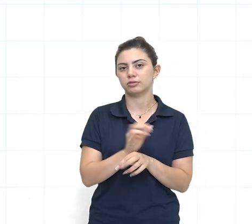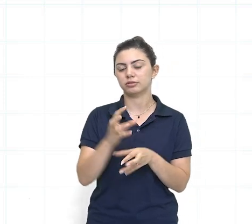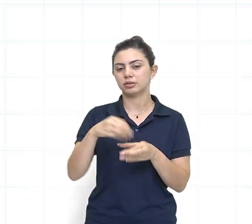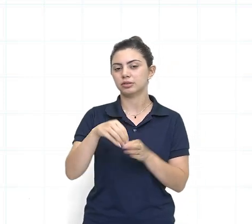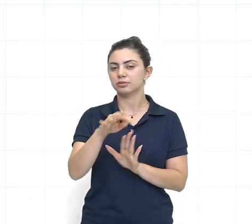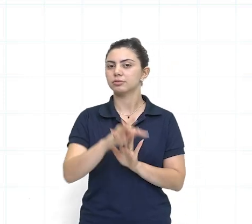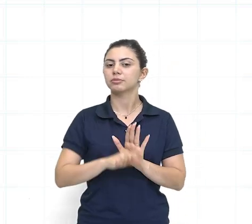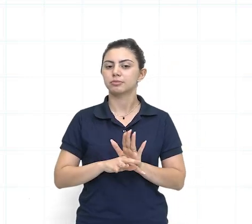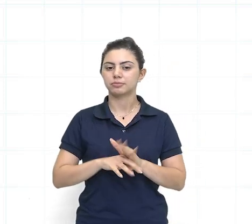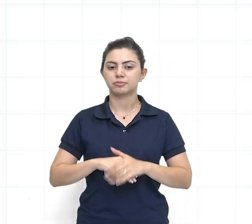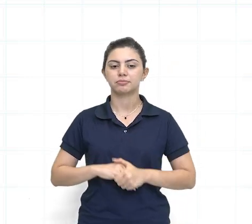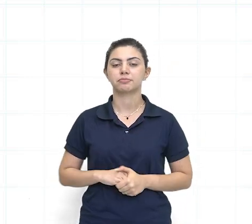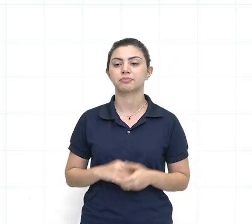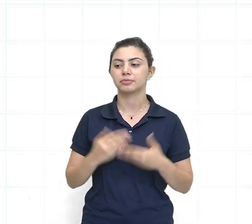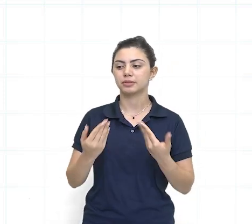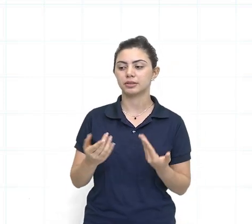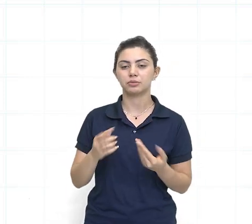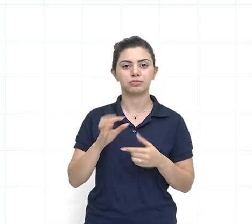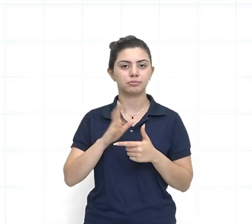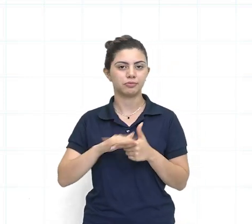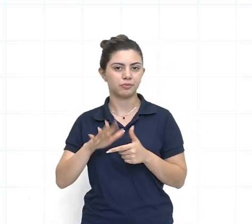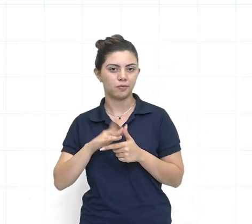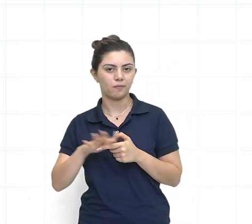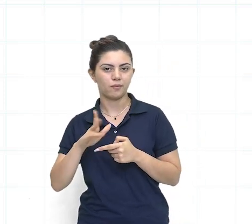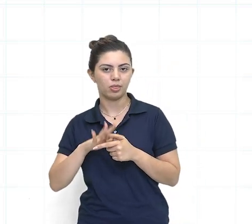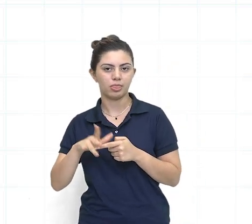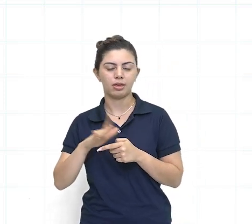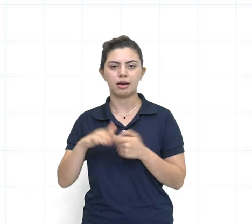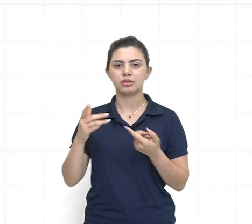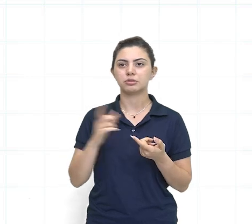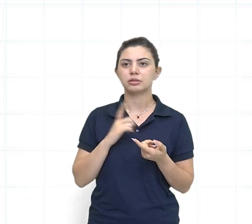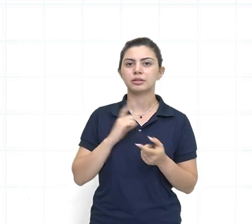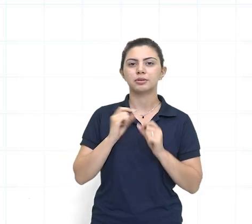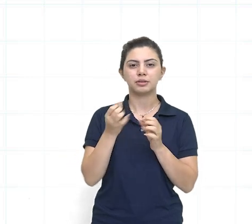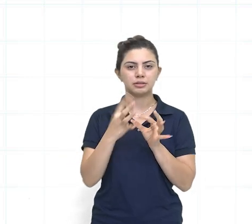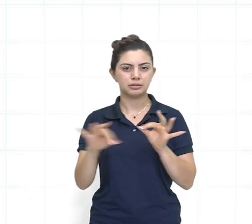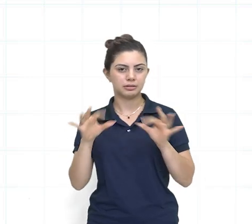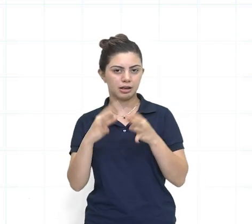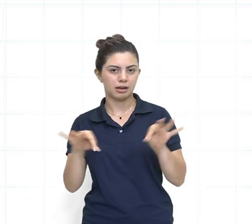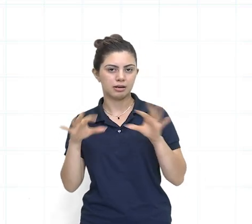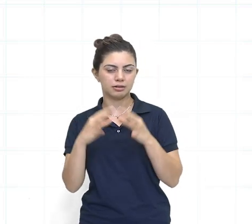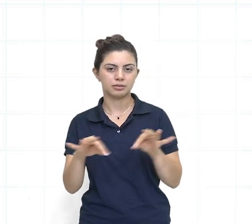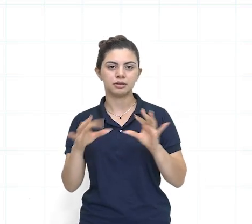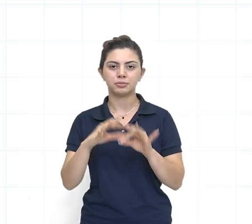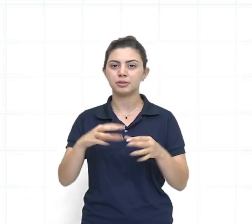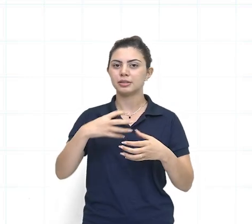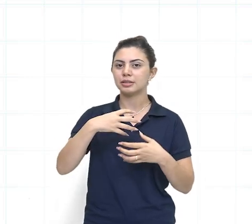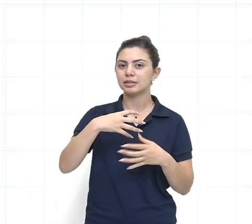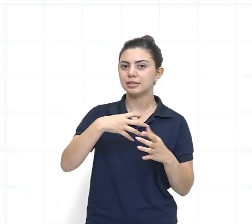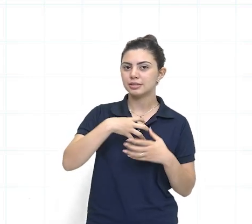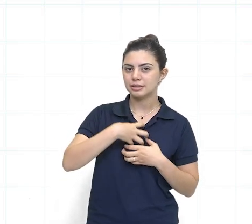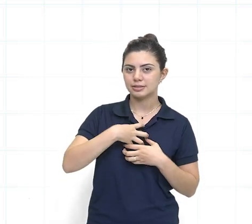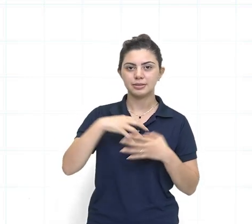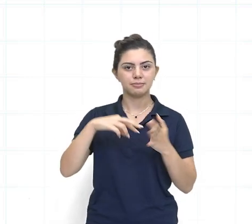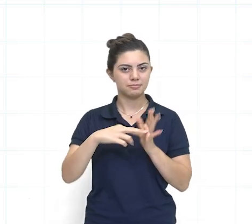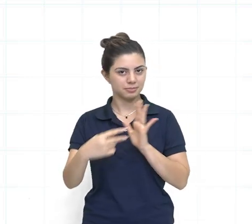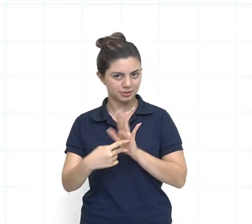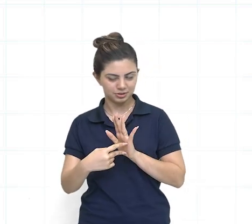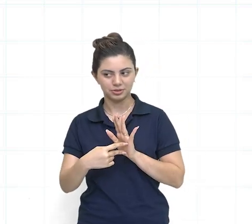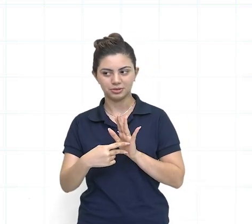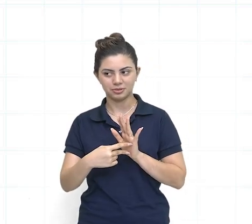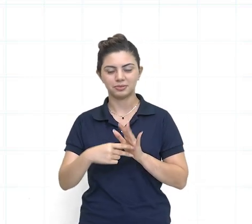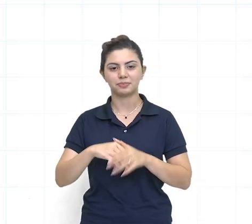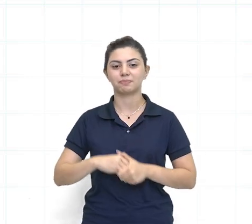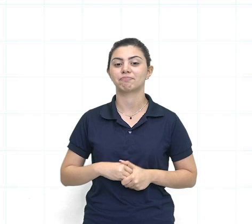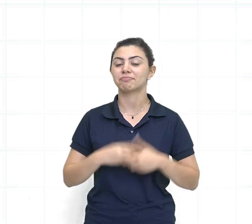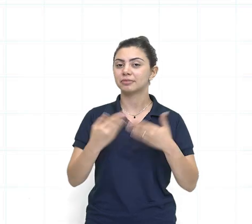os dispositivos fonéticos, sintáticos e semânticos. Então, a poesia, gente, ela está no texto,